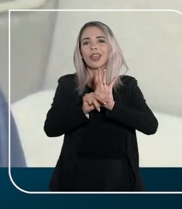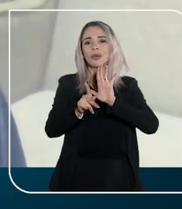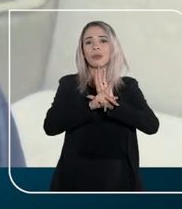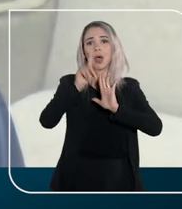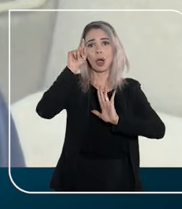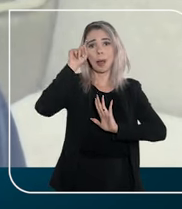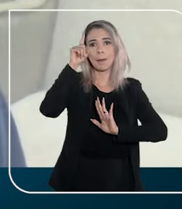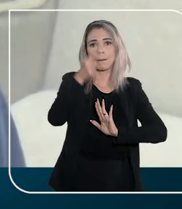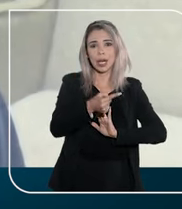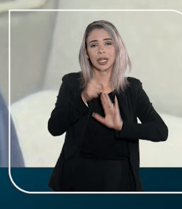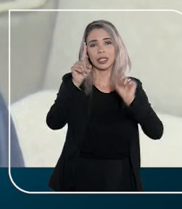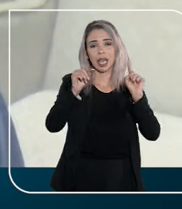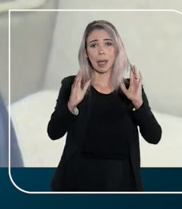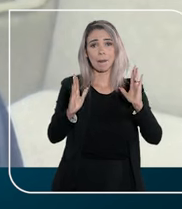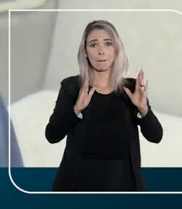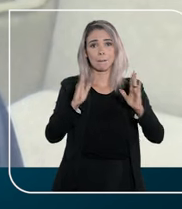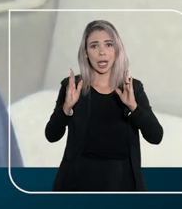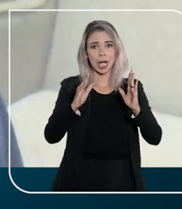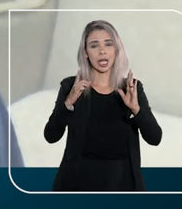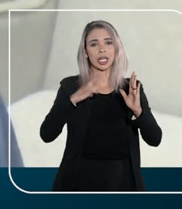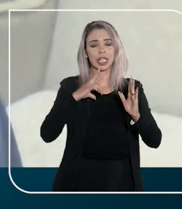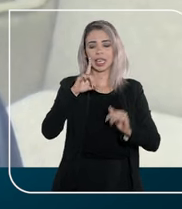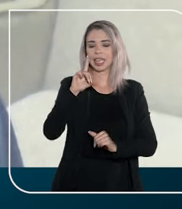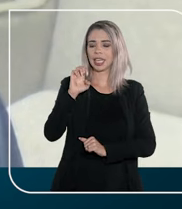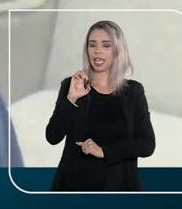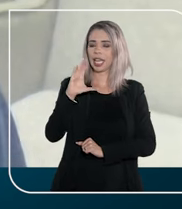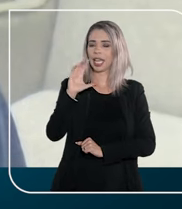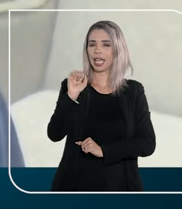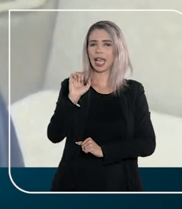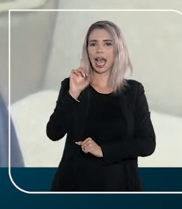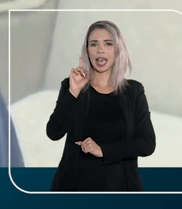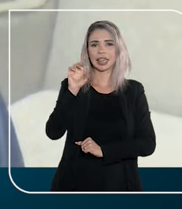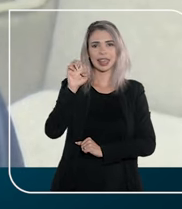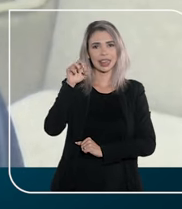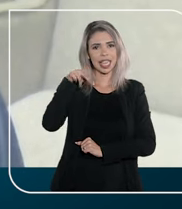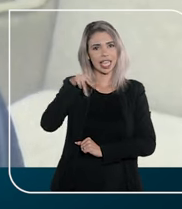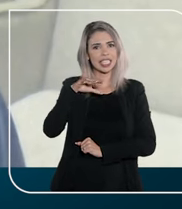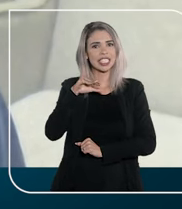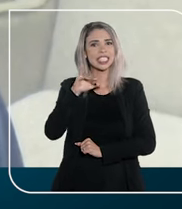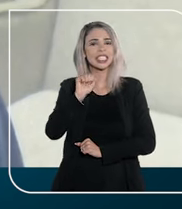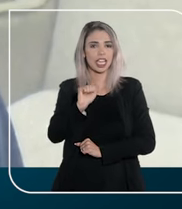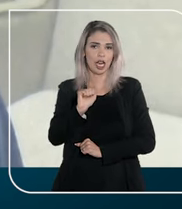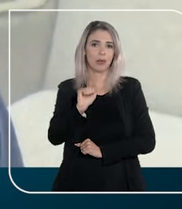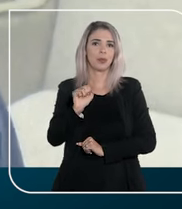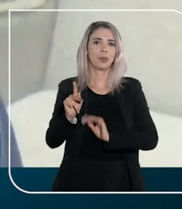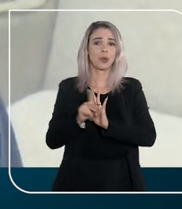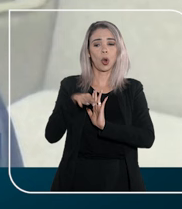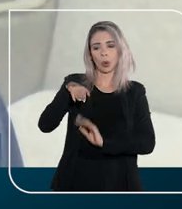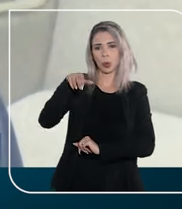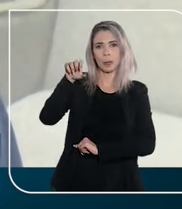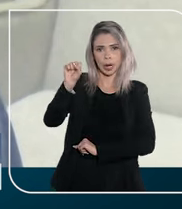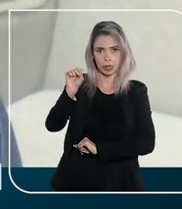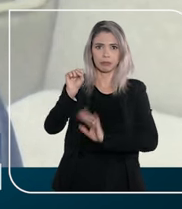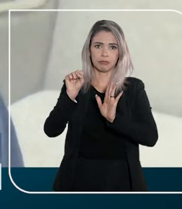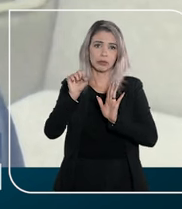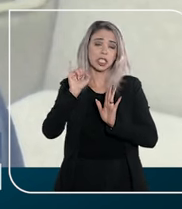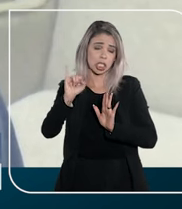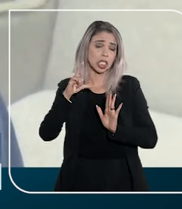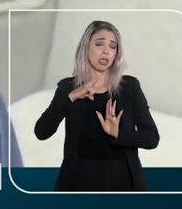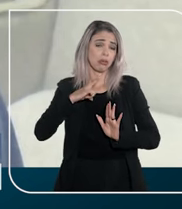determina o prazo decadencial do mandado de segurança, né? Então, ainda que você tenha ingressado com esse